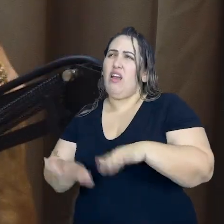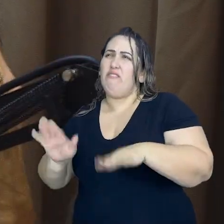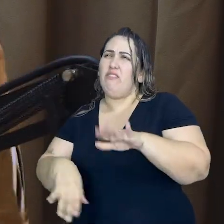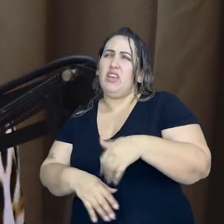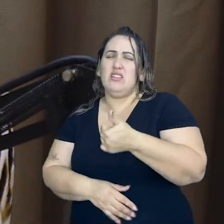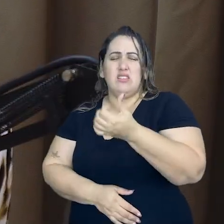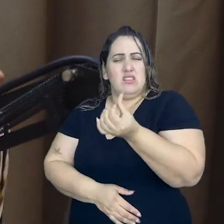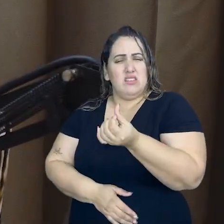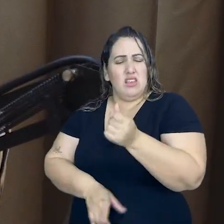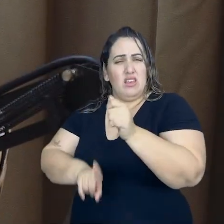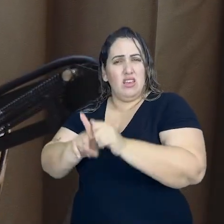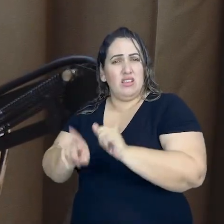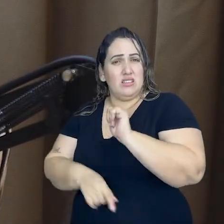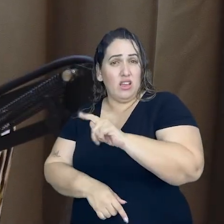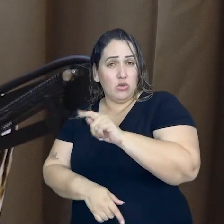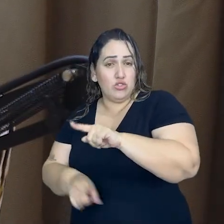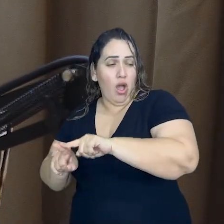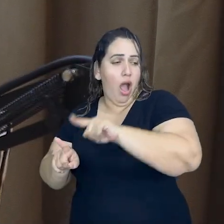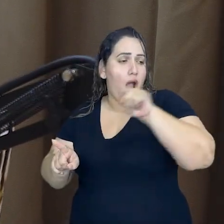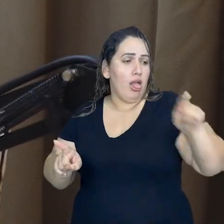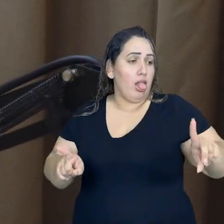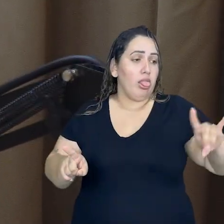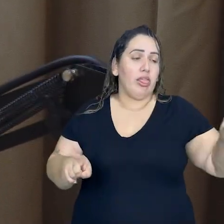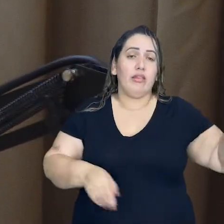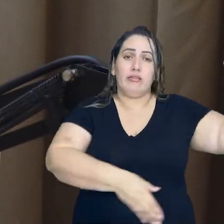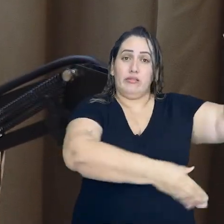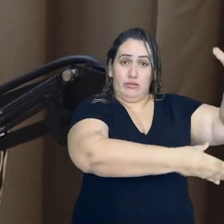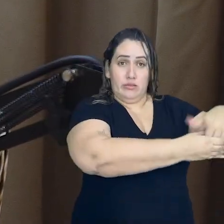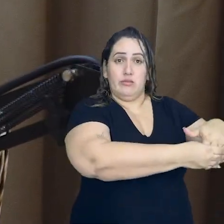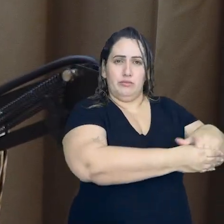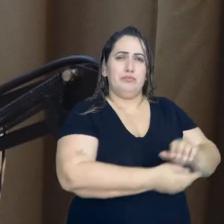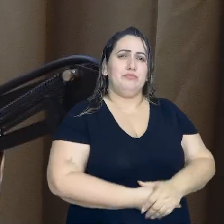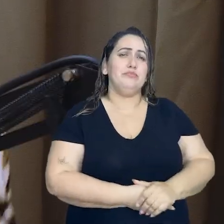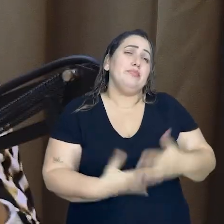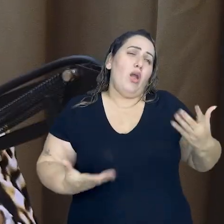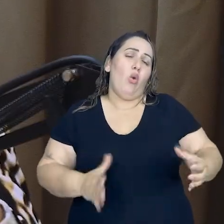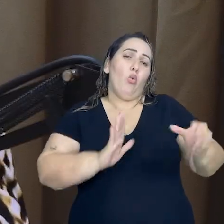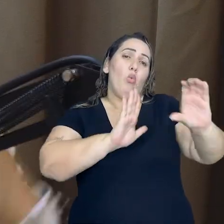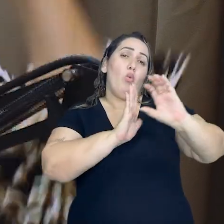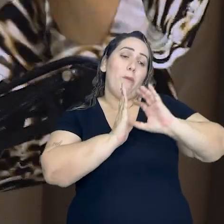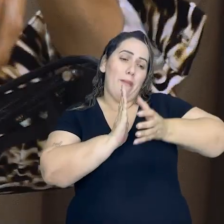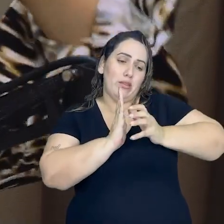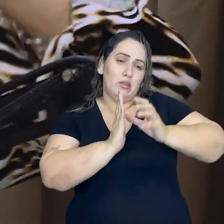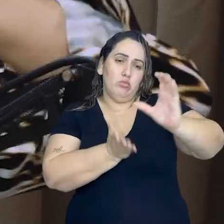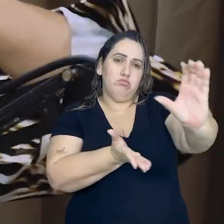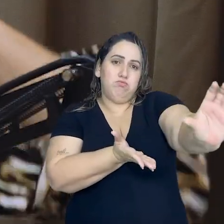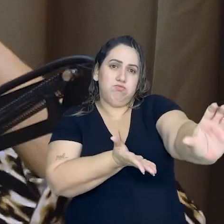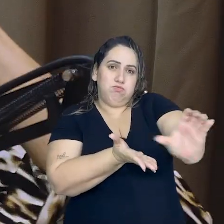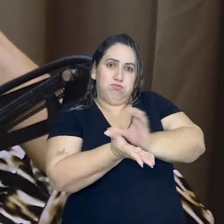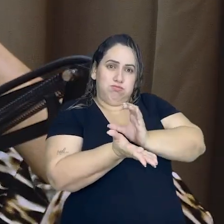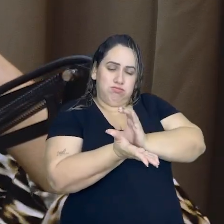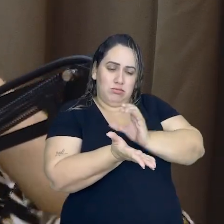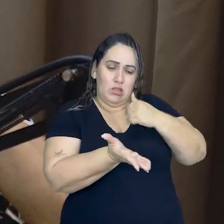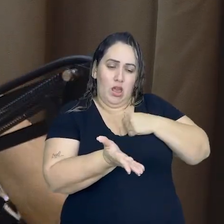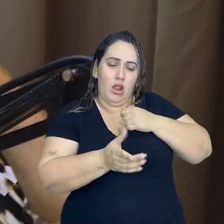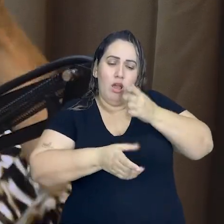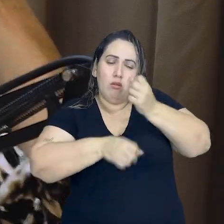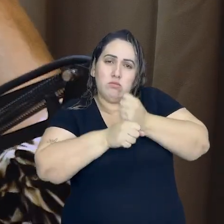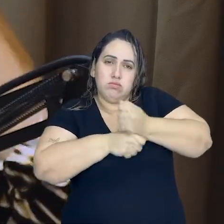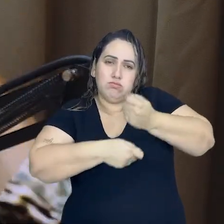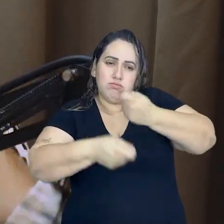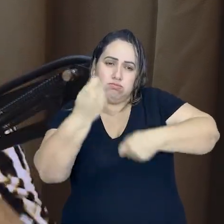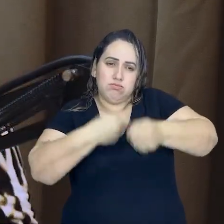eleição. Então, os partidos recebem e eles decidem para quais partidos, os